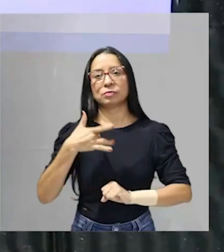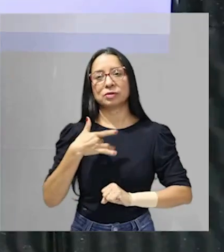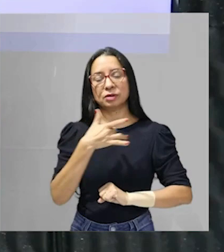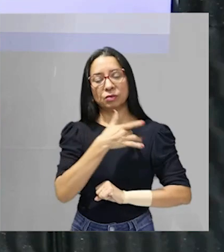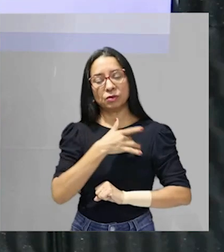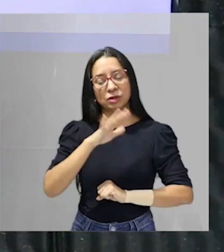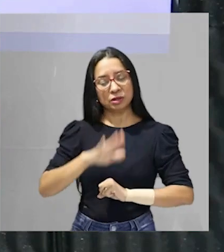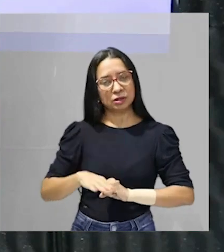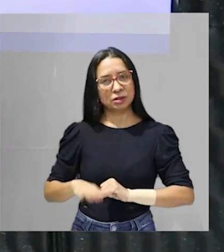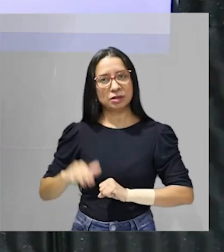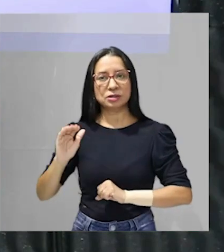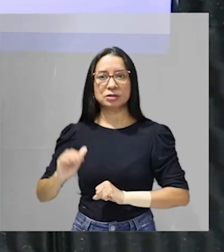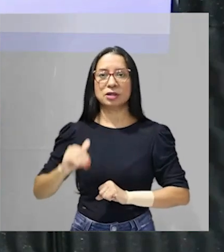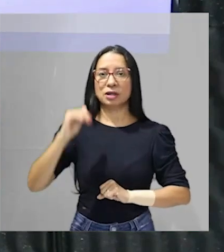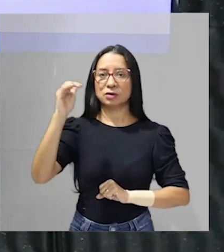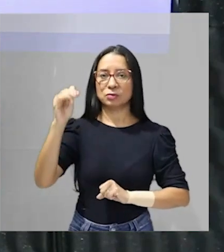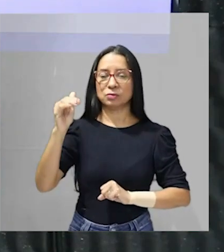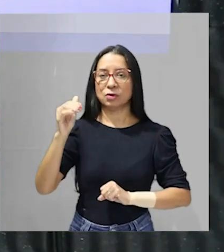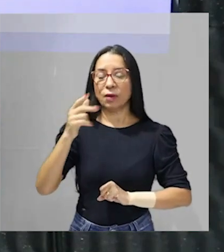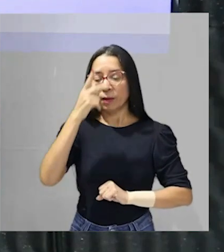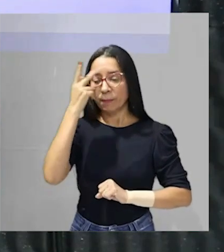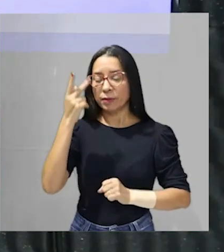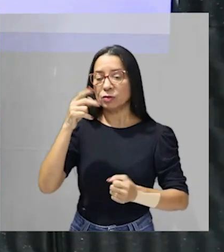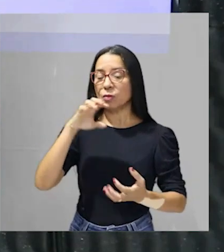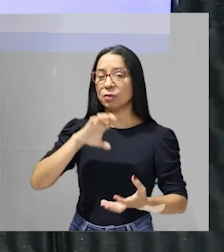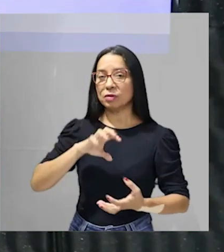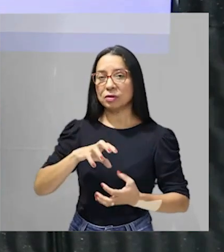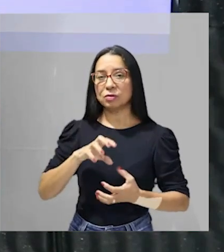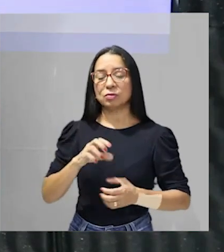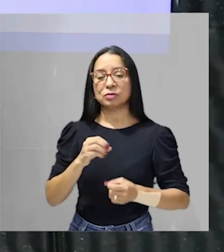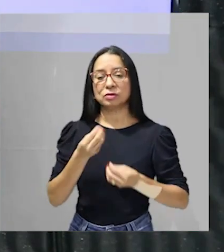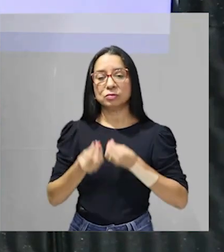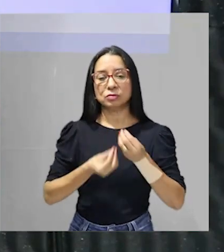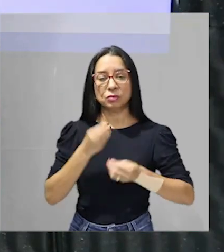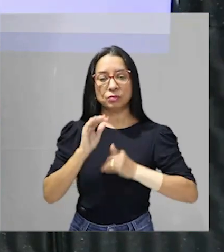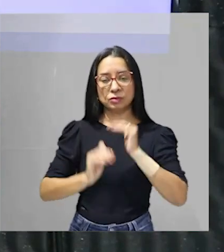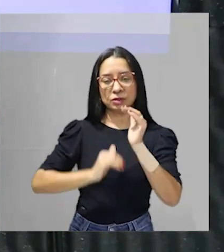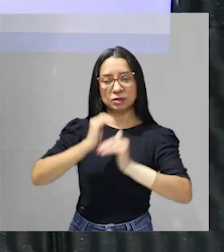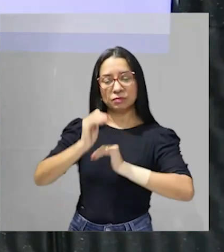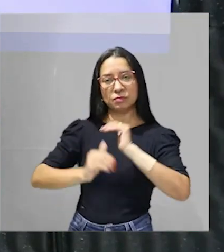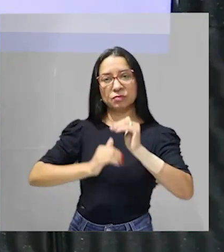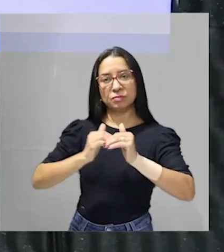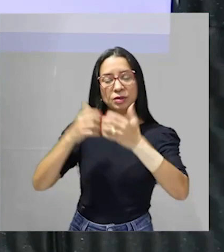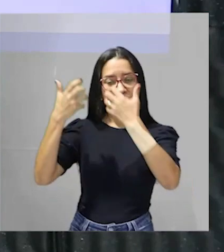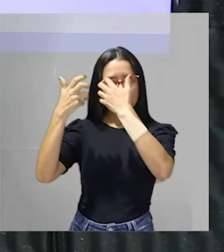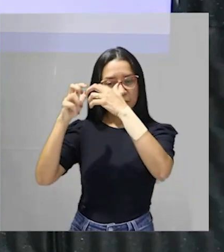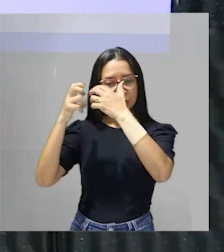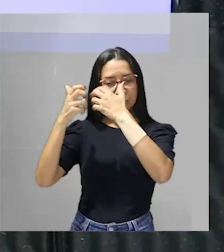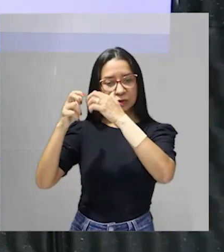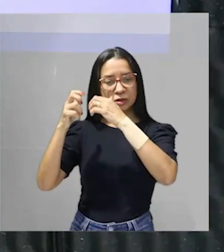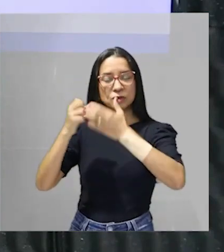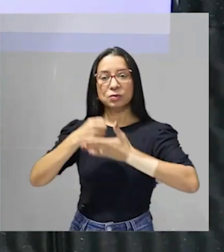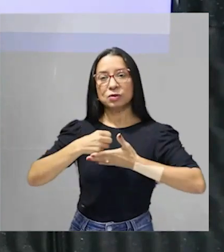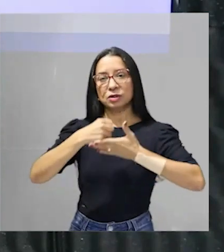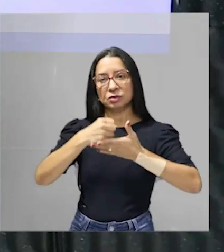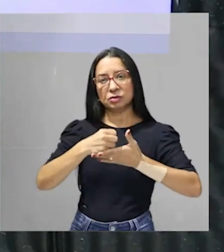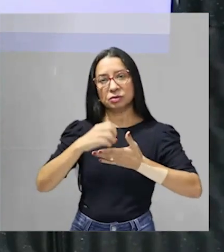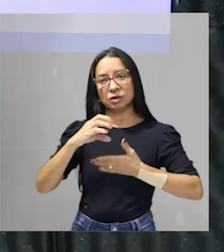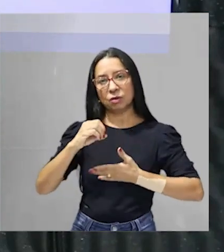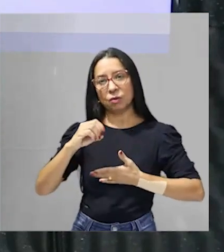adultos e idosos como desenvolvimento do raciocínio lógico e o auxílio na coordenação